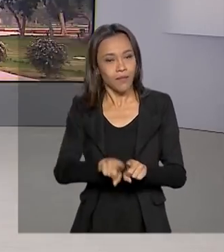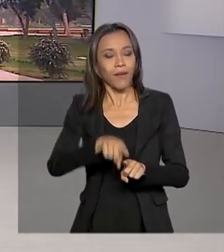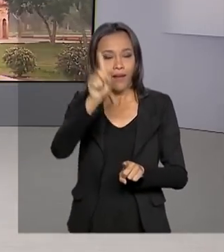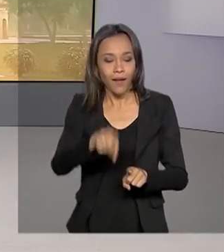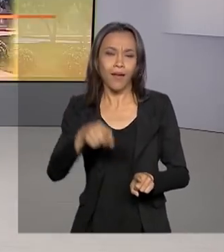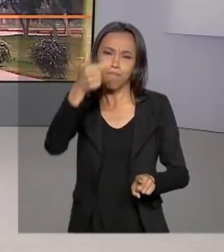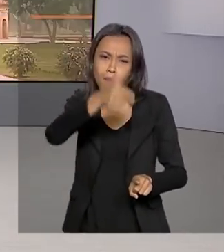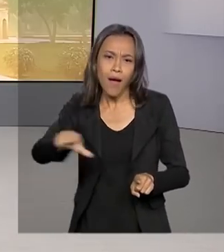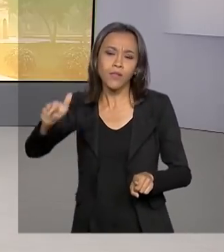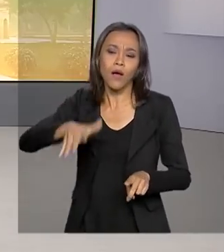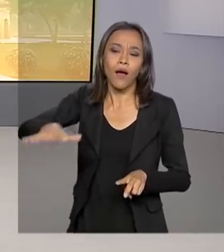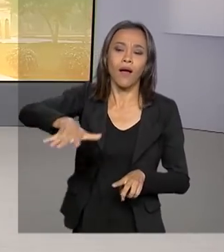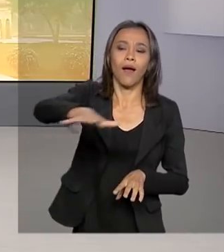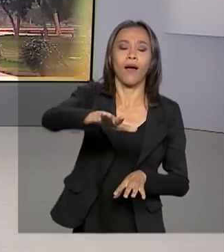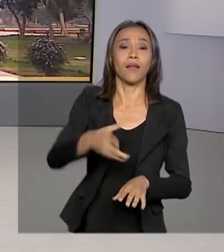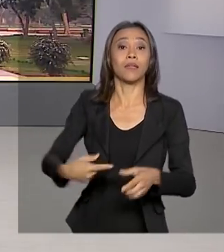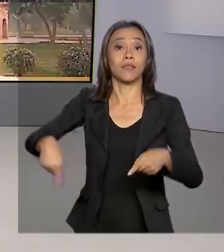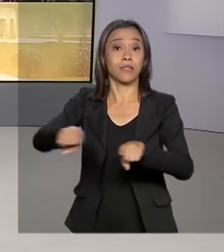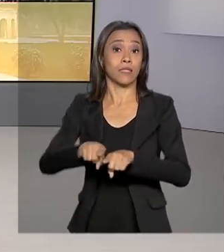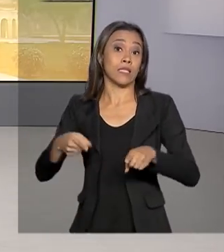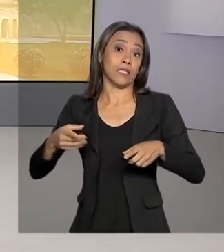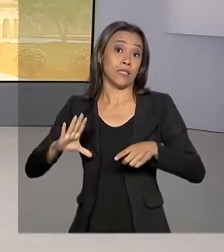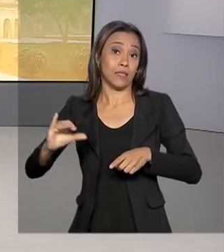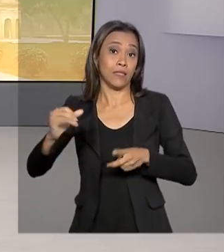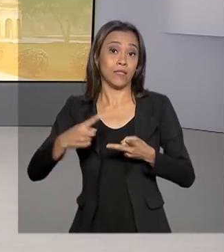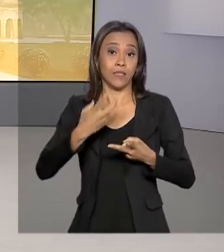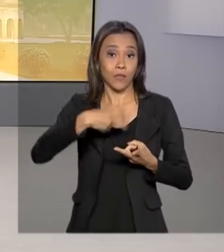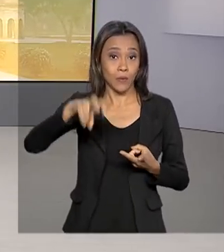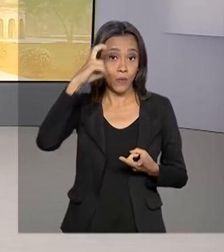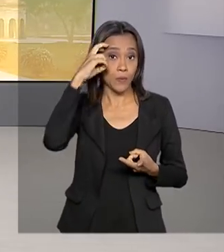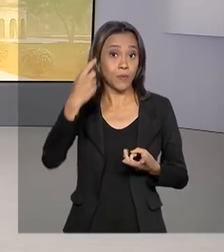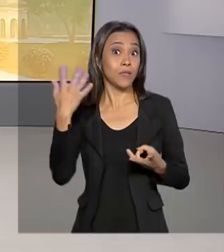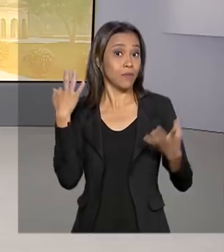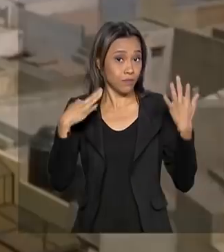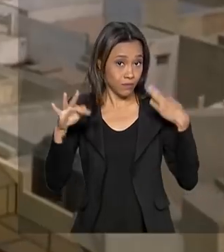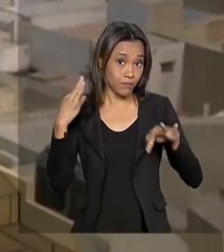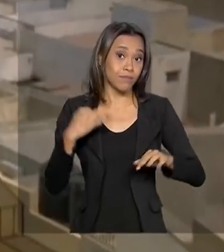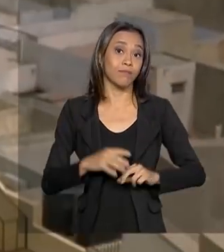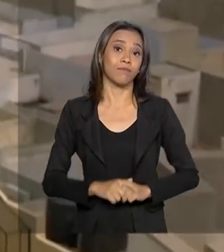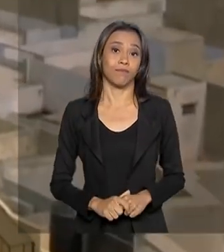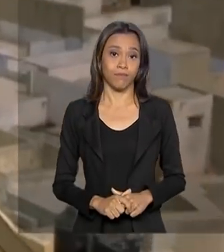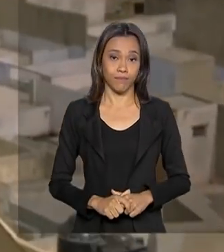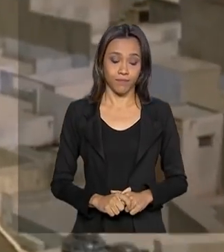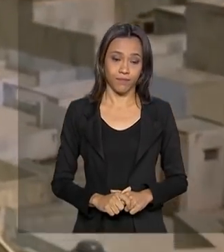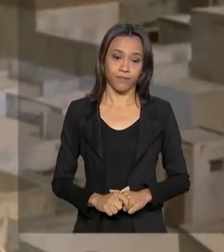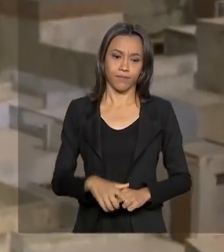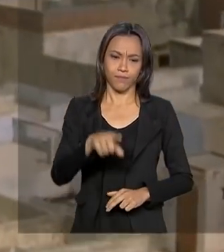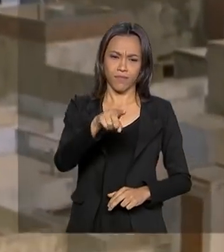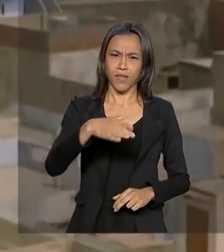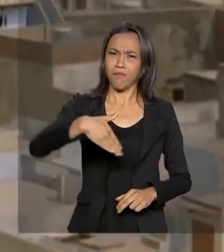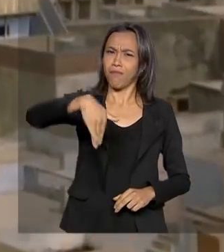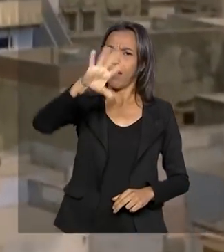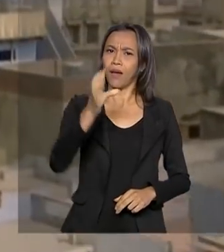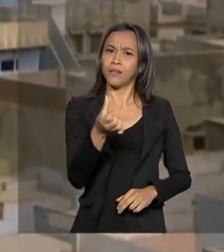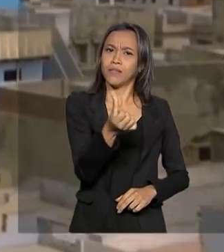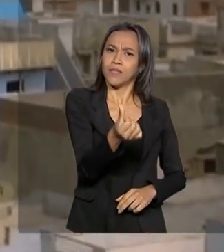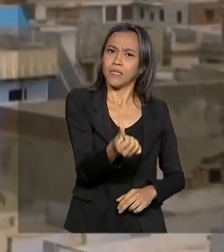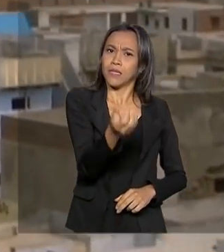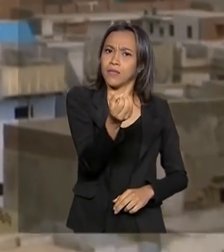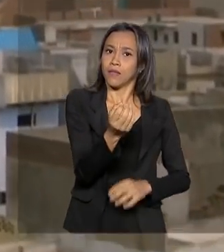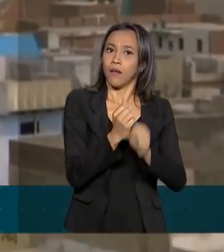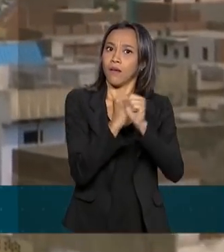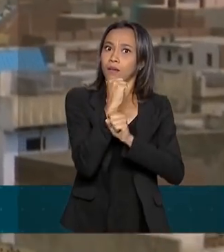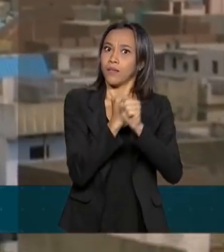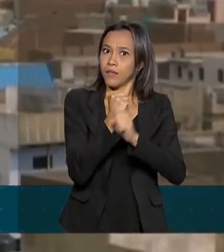cooperação em outras áreas, como ciência, cultura e turismo. São mais de 60 anos de